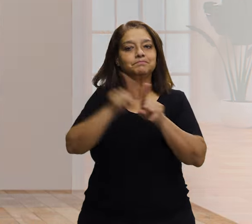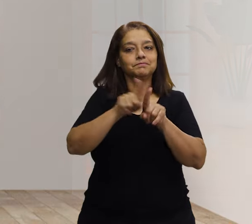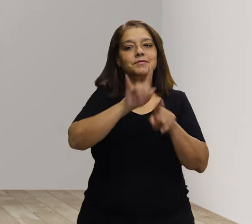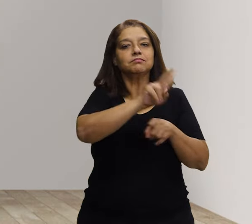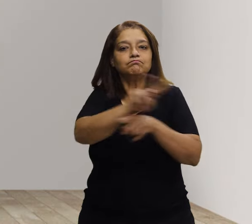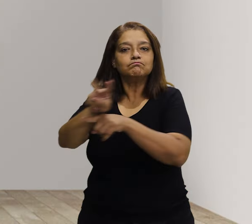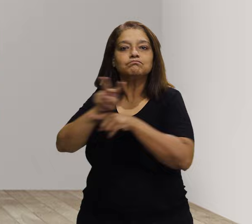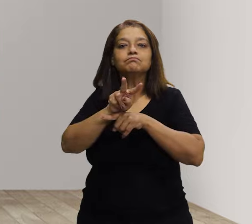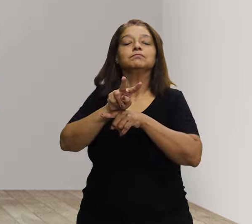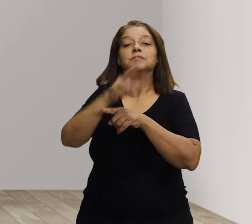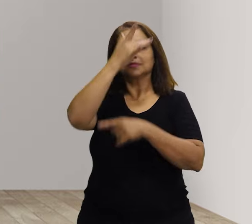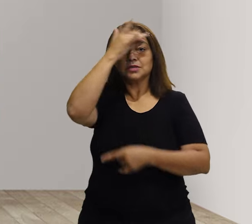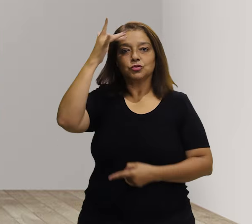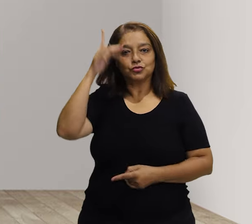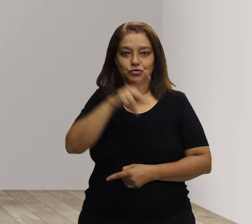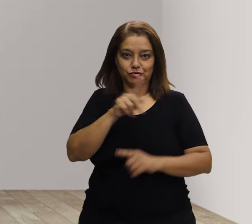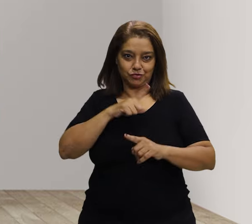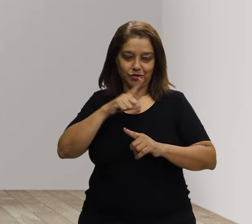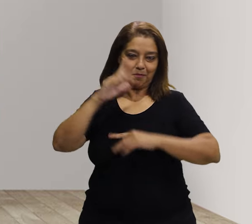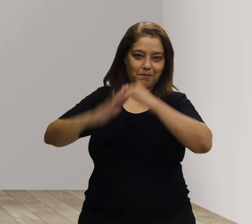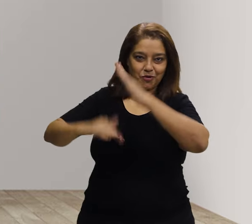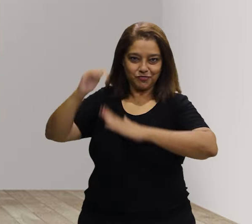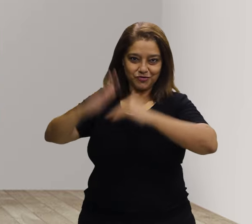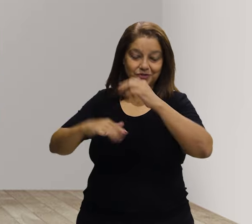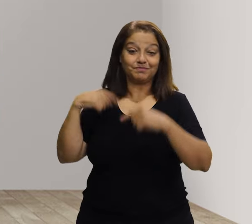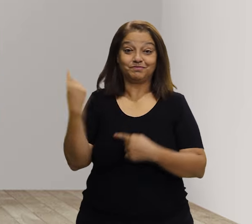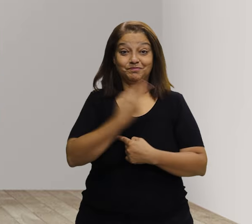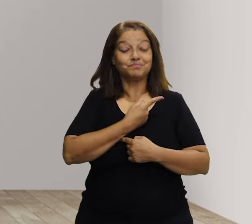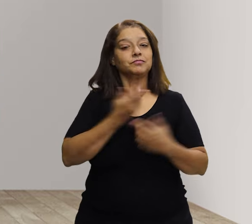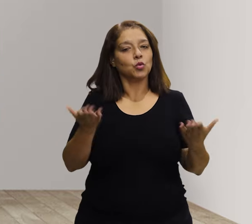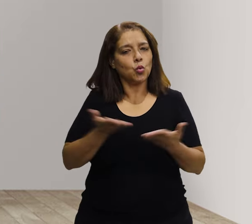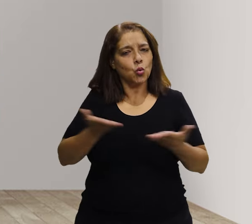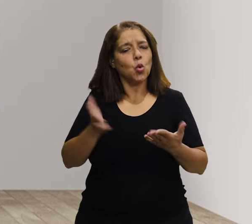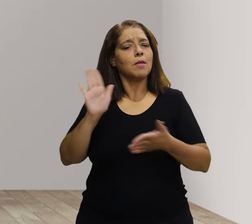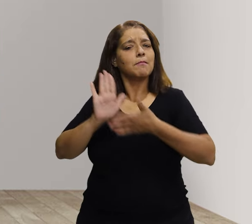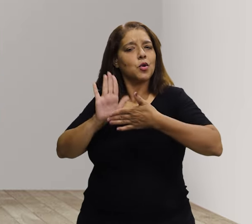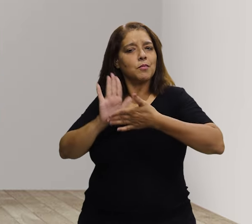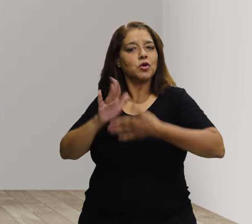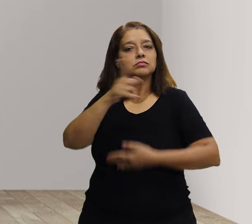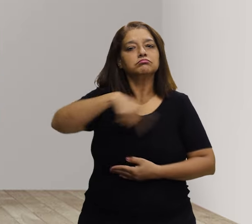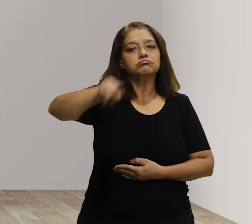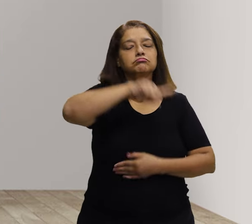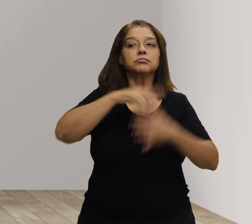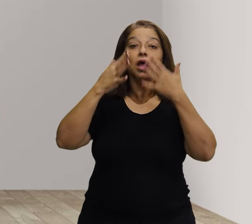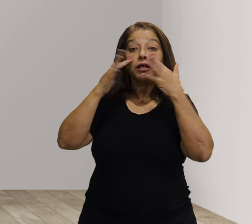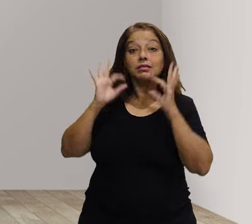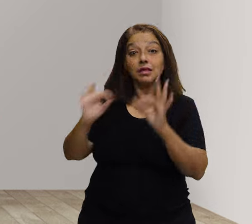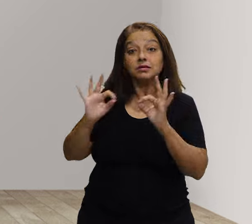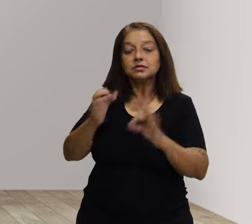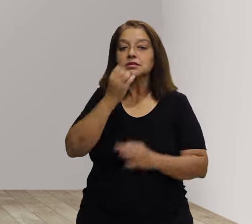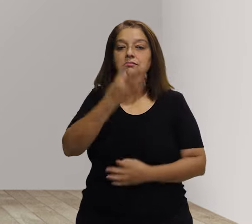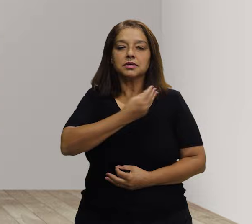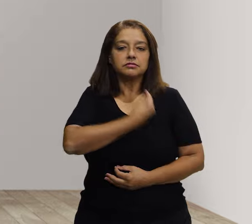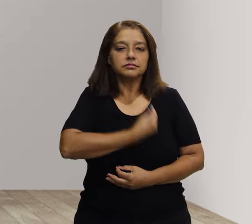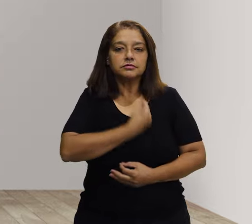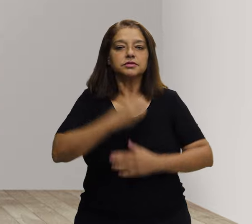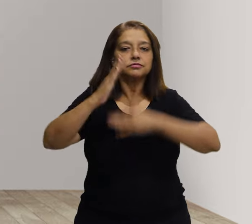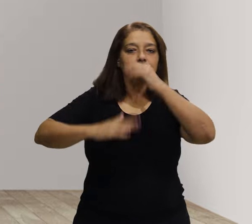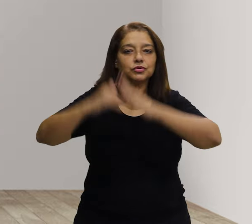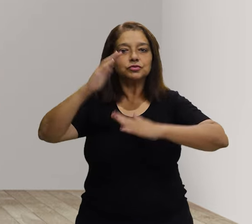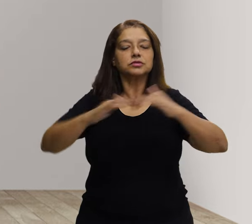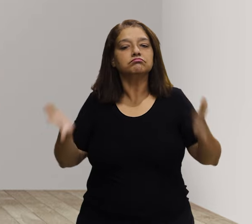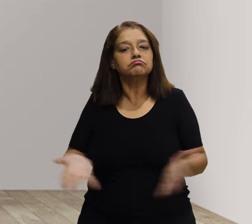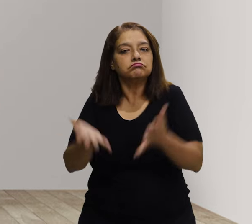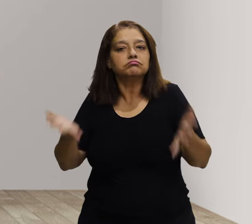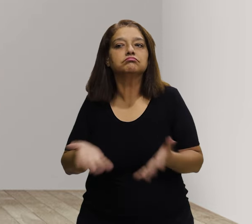Por isso, propomos aqui um olhar atento sobre o bem-estar psicológico dos profissionais, incentivando a criação